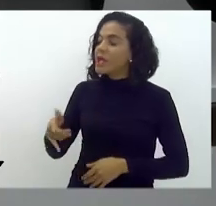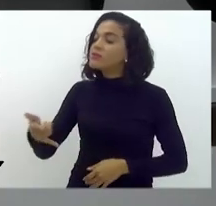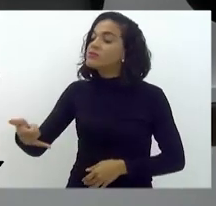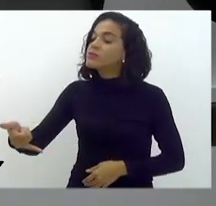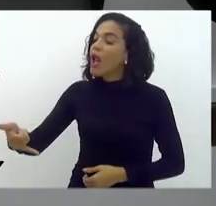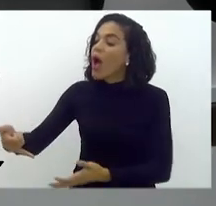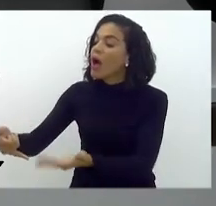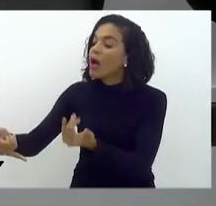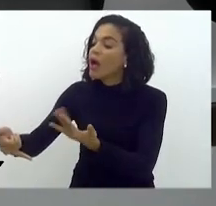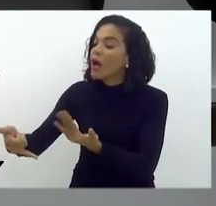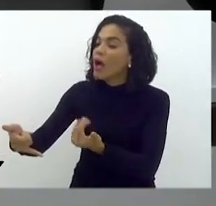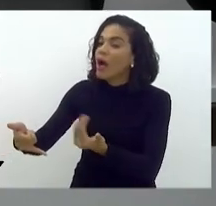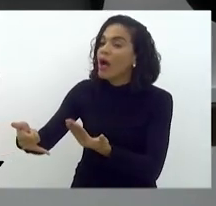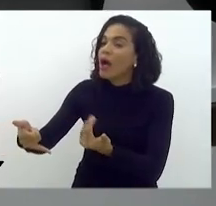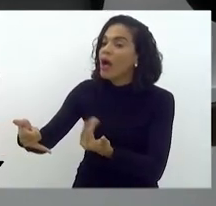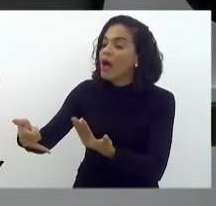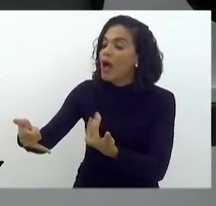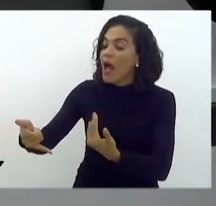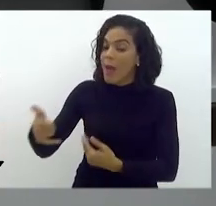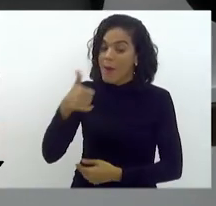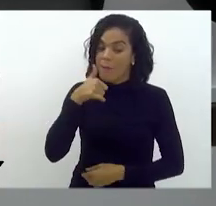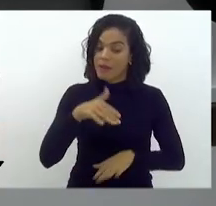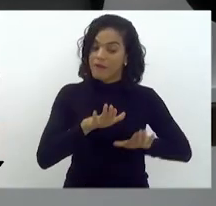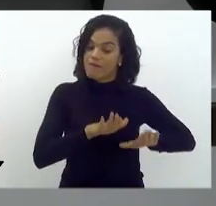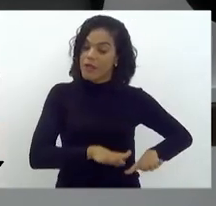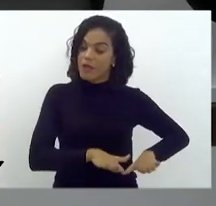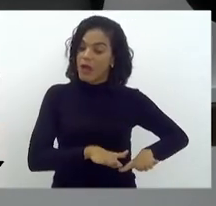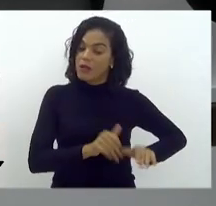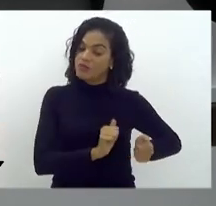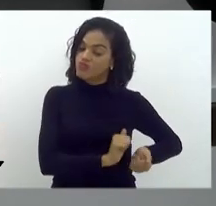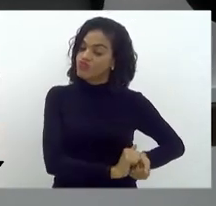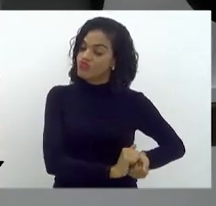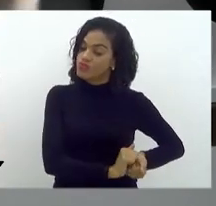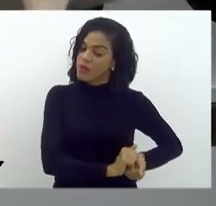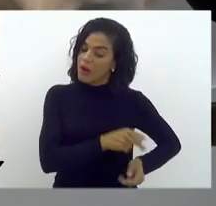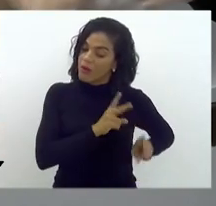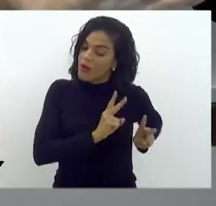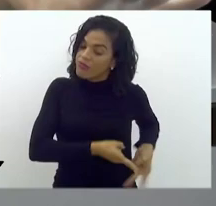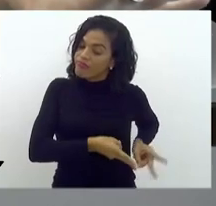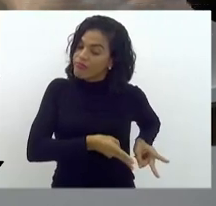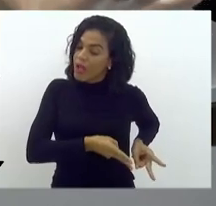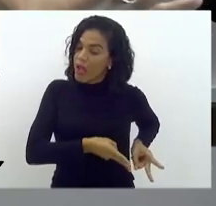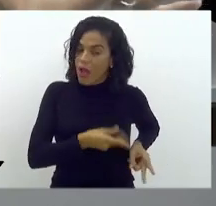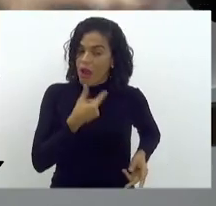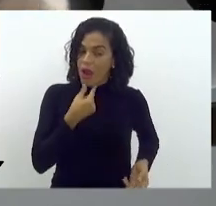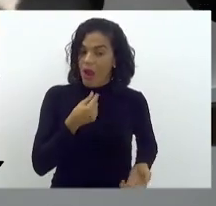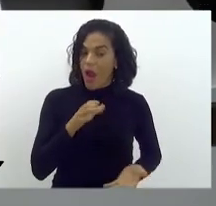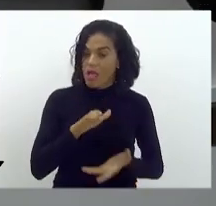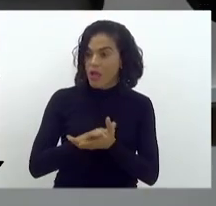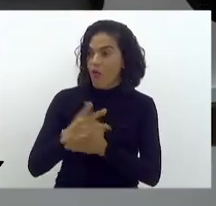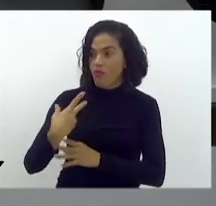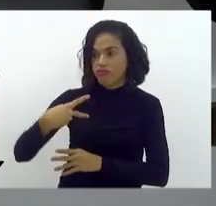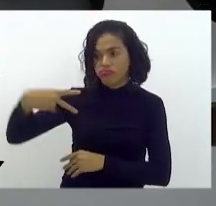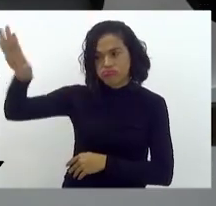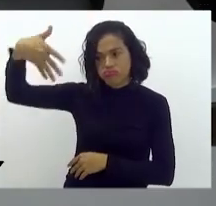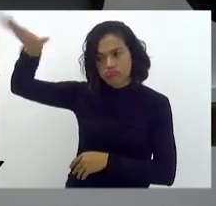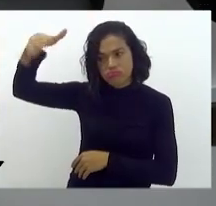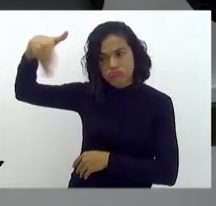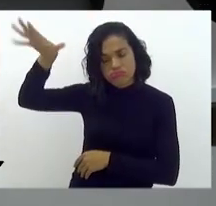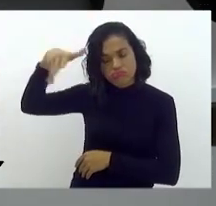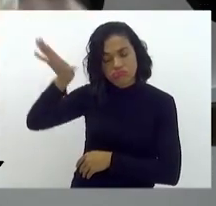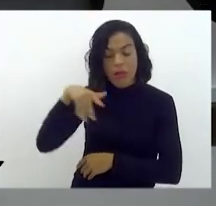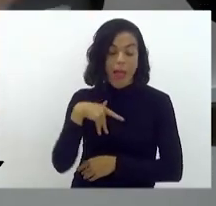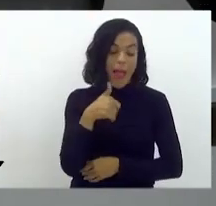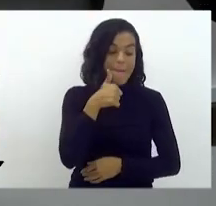do casal mas ele queria que as meninas ficassem com ele ele queria que aquele casal fosse embora e as meninas continuassem com ele